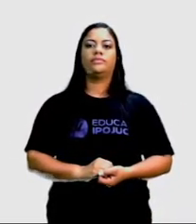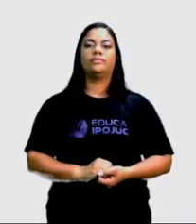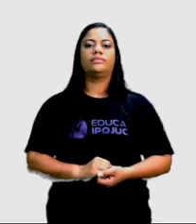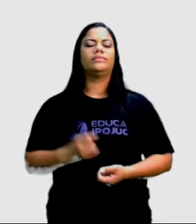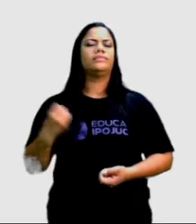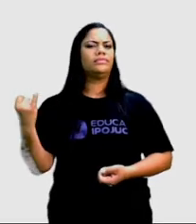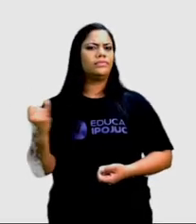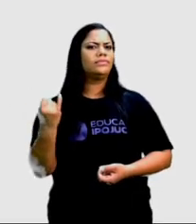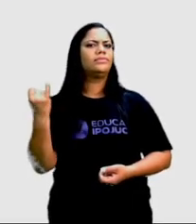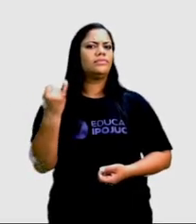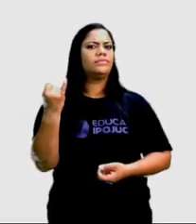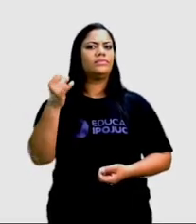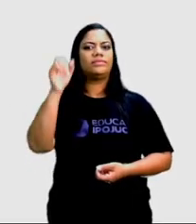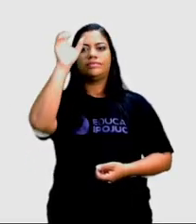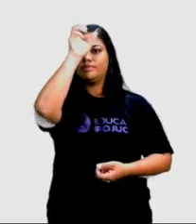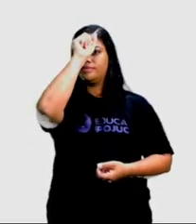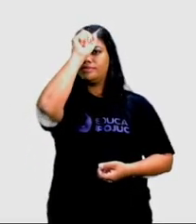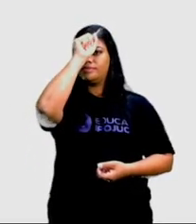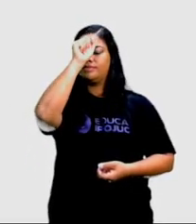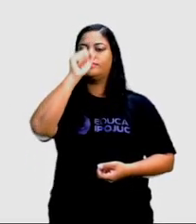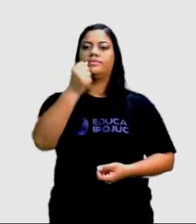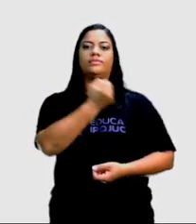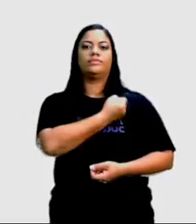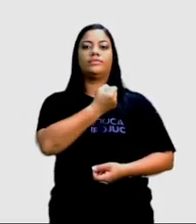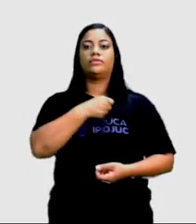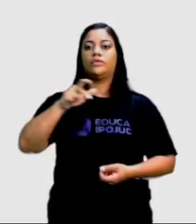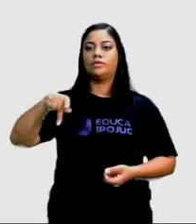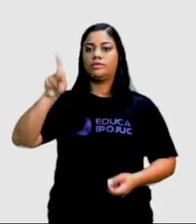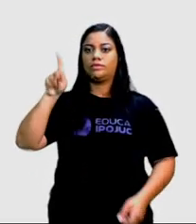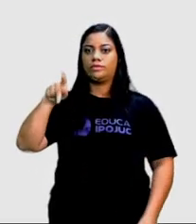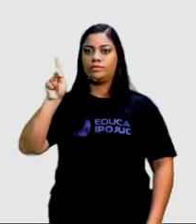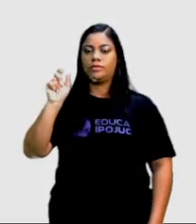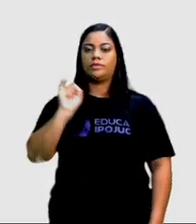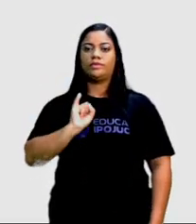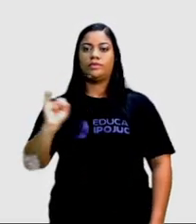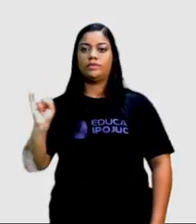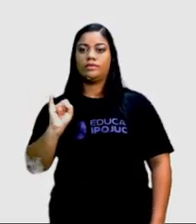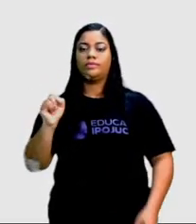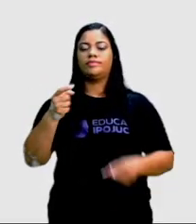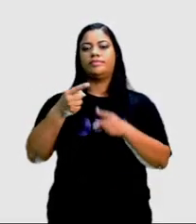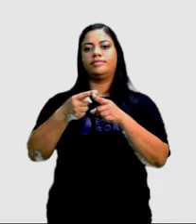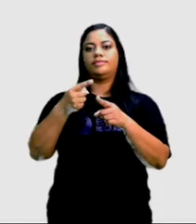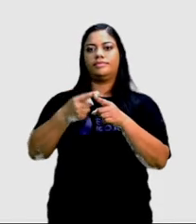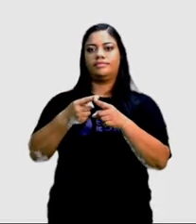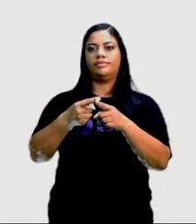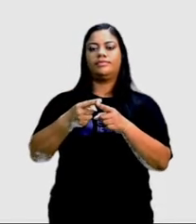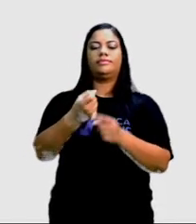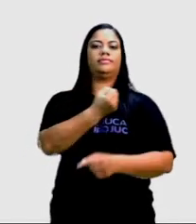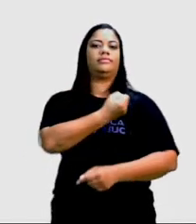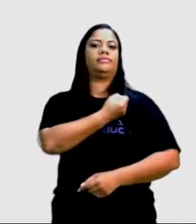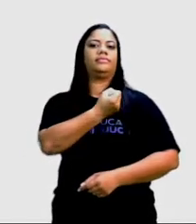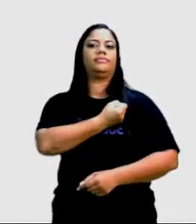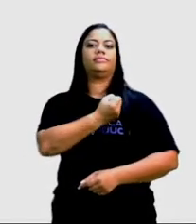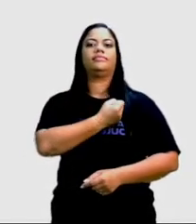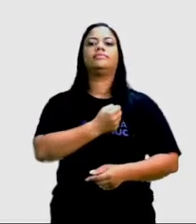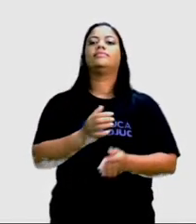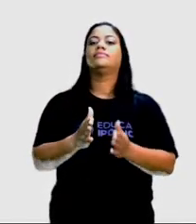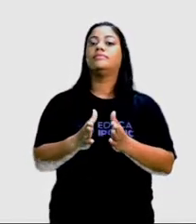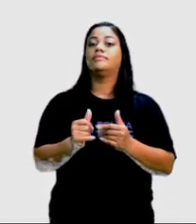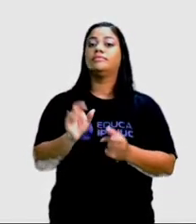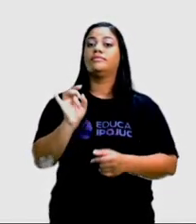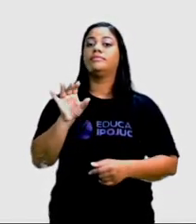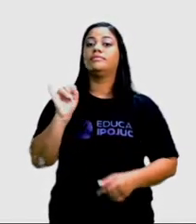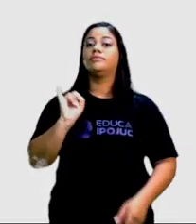tão importante a gente aprender o número ímpar e os números pares. Porque na reta numérica, aqui está pedindo só